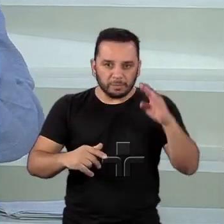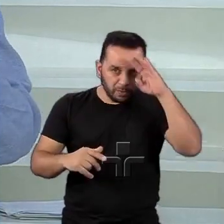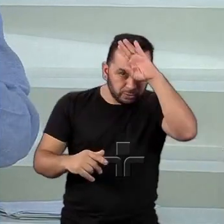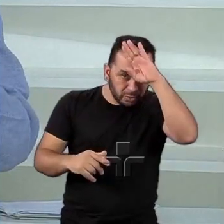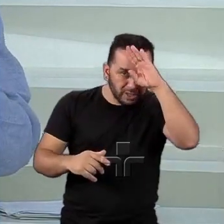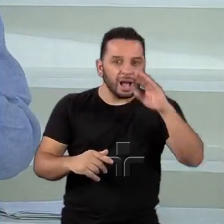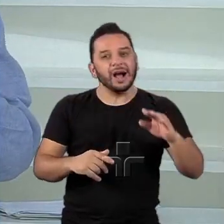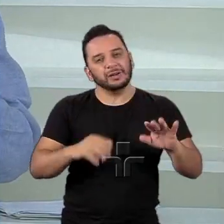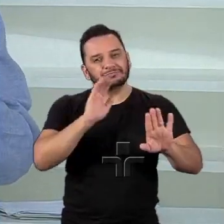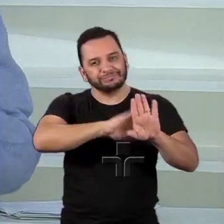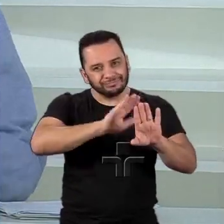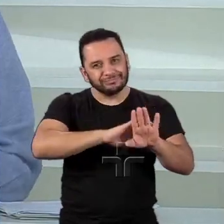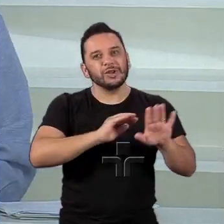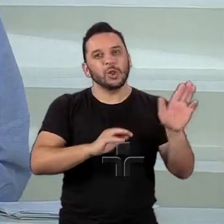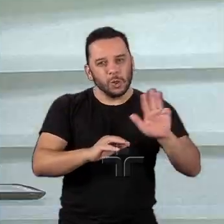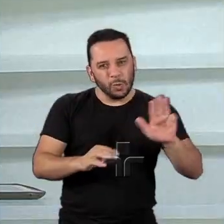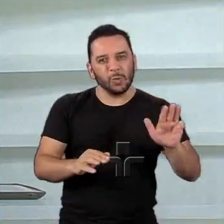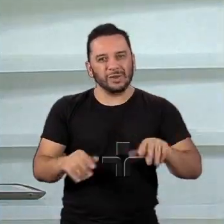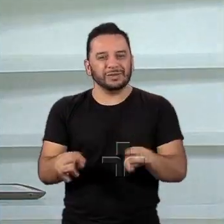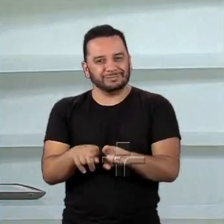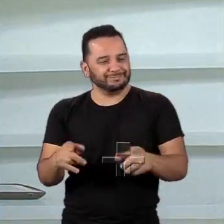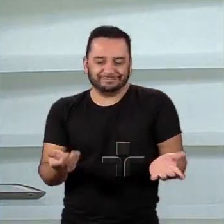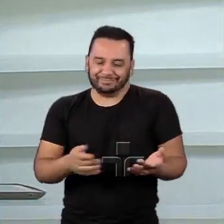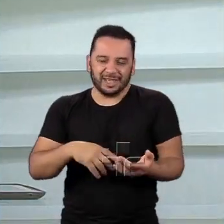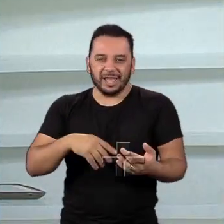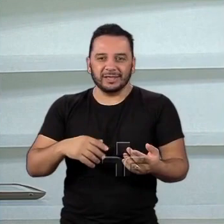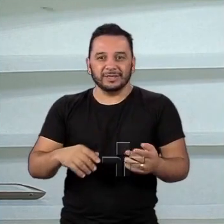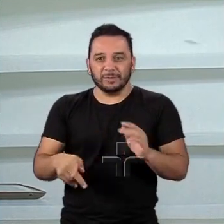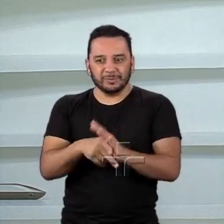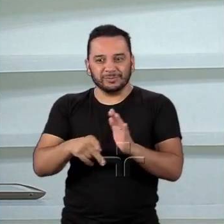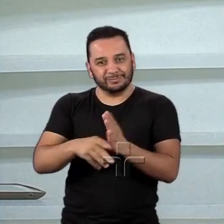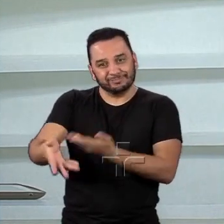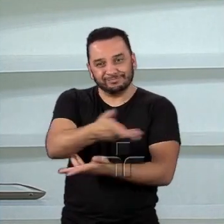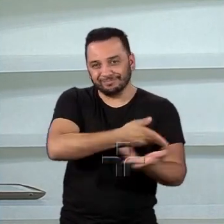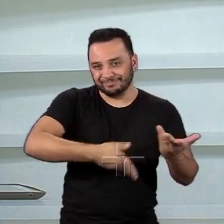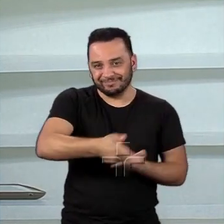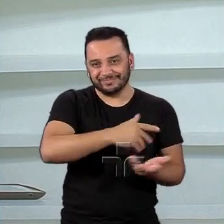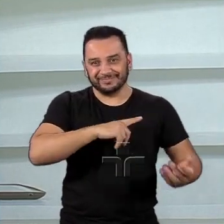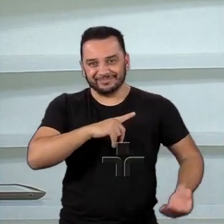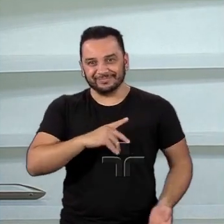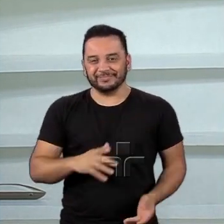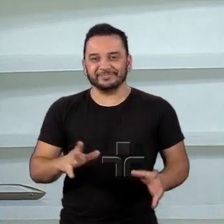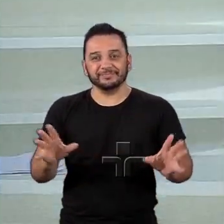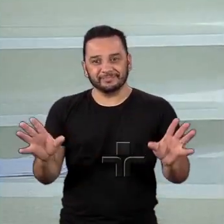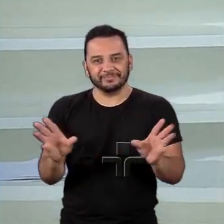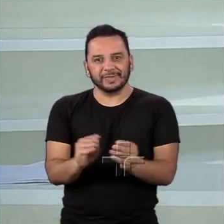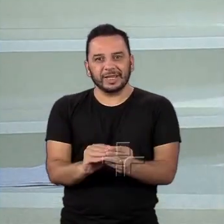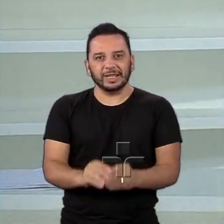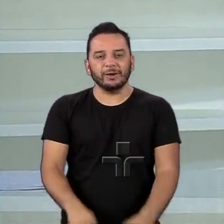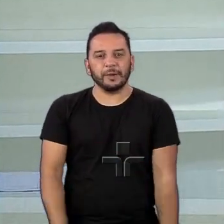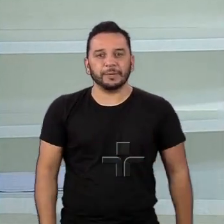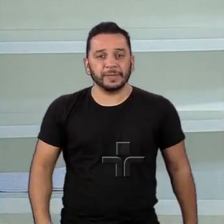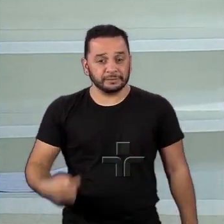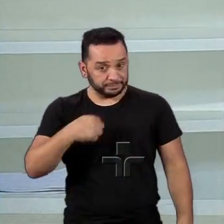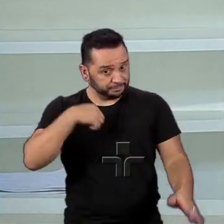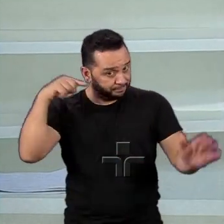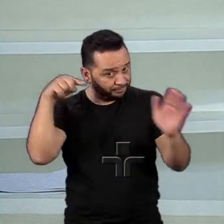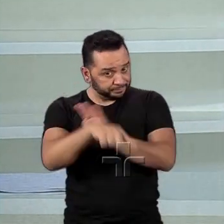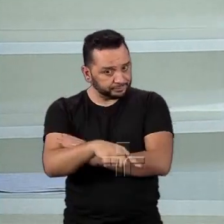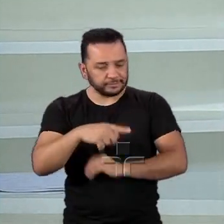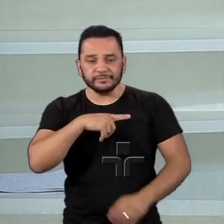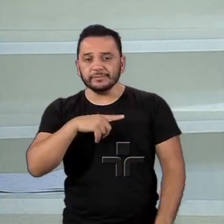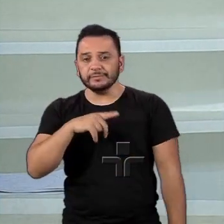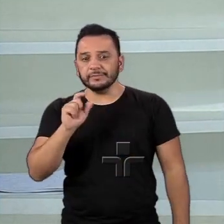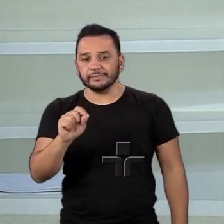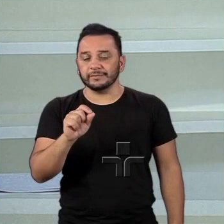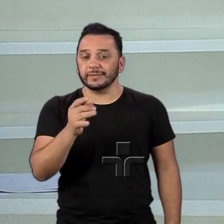Lula é cabo eleitoral do Bolsonaro. Concluindo, então, Kátia, por favor. Muito obrigada pela pergunta, e nós